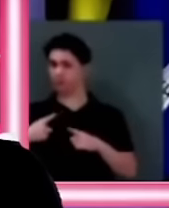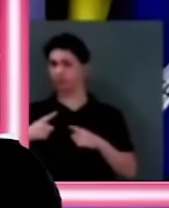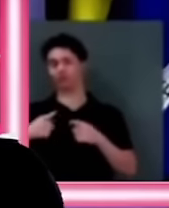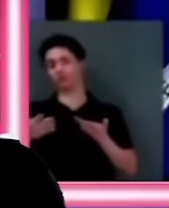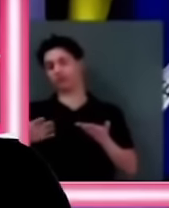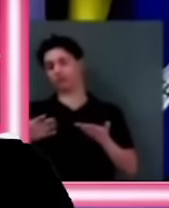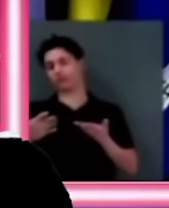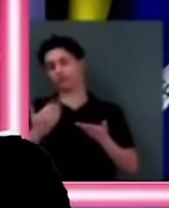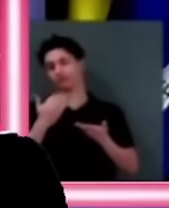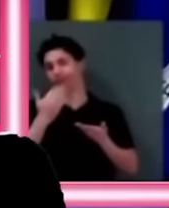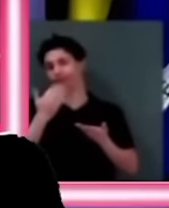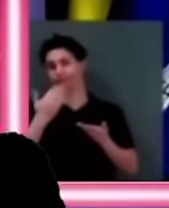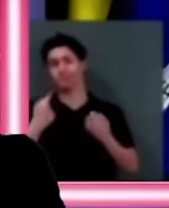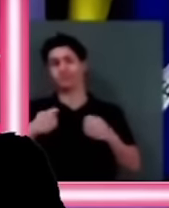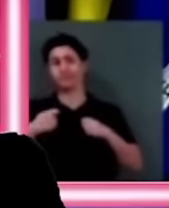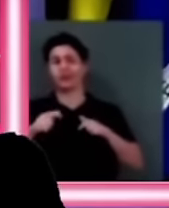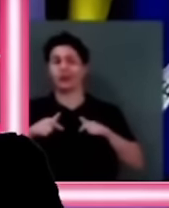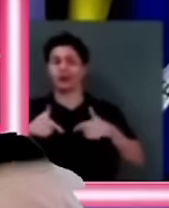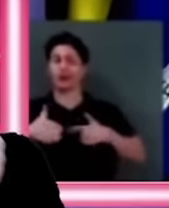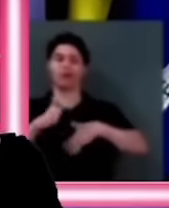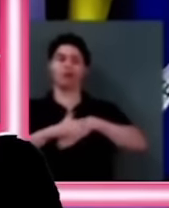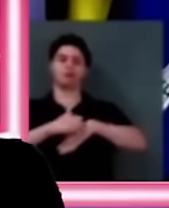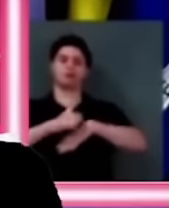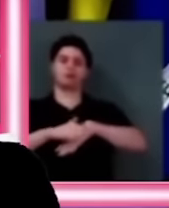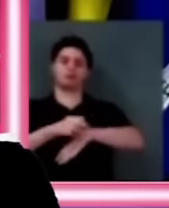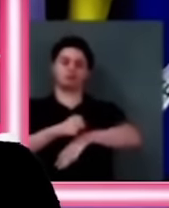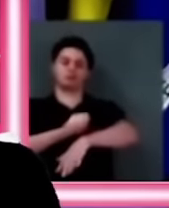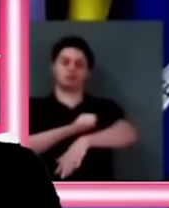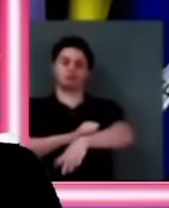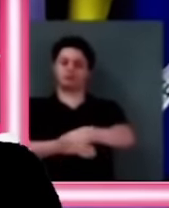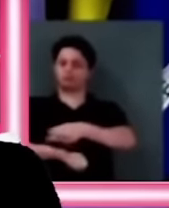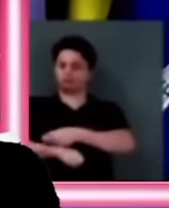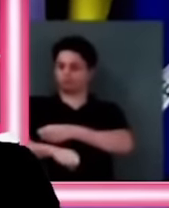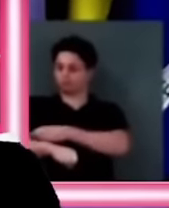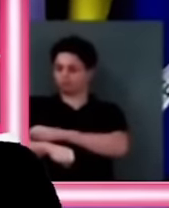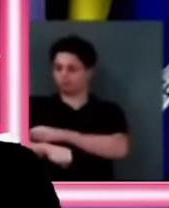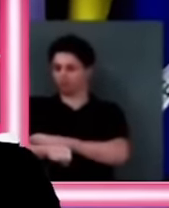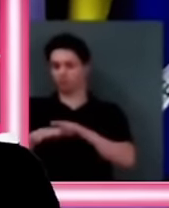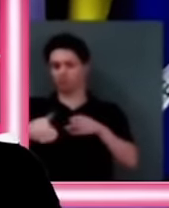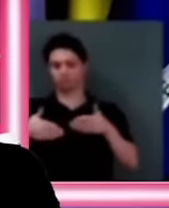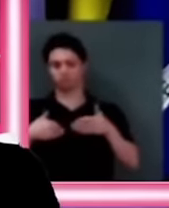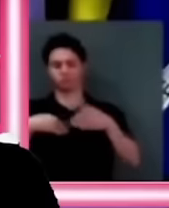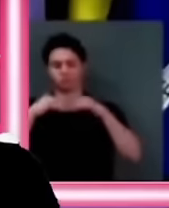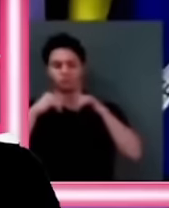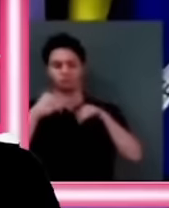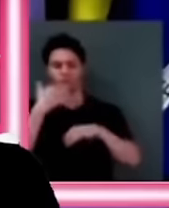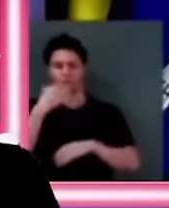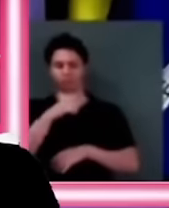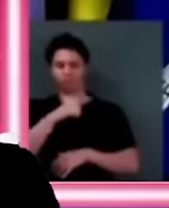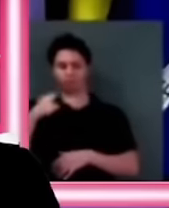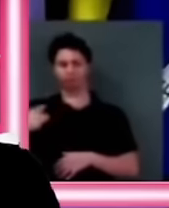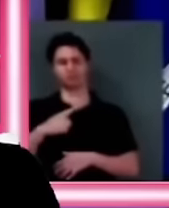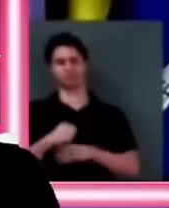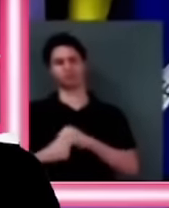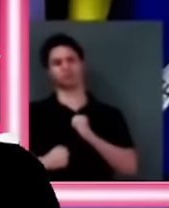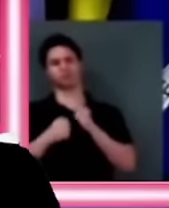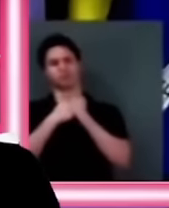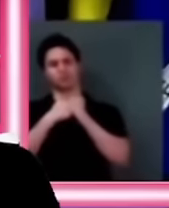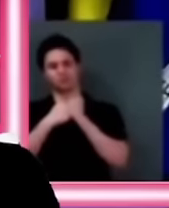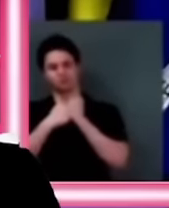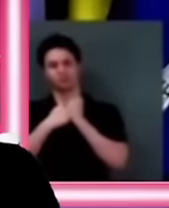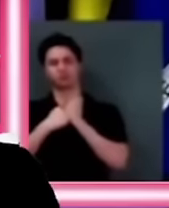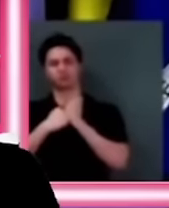legislação é preciso agir então eu gostaria de informar e pedir o apoio dos colegas senadores e